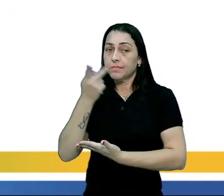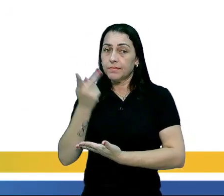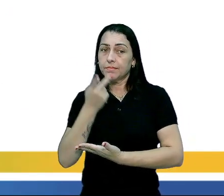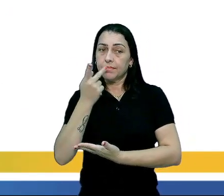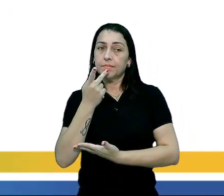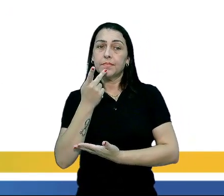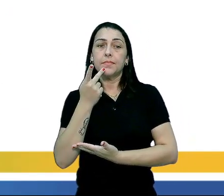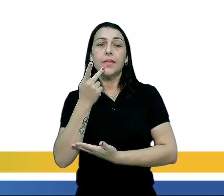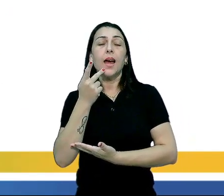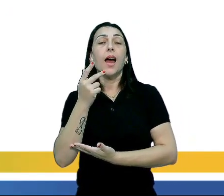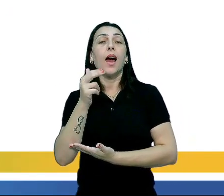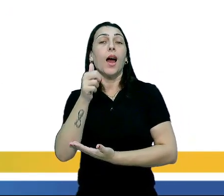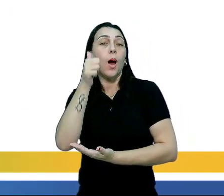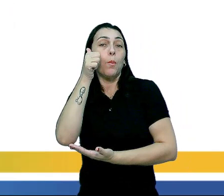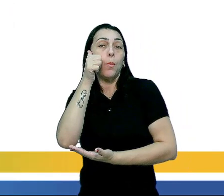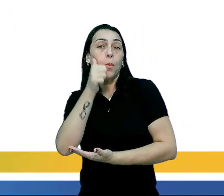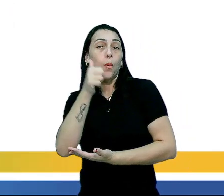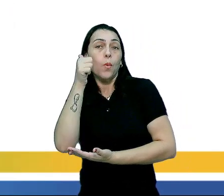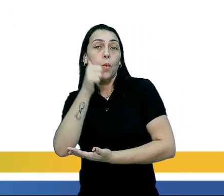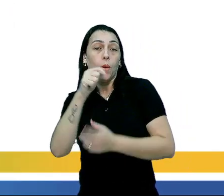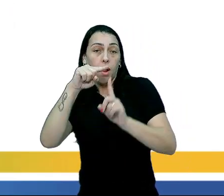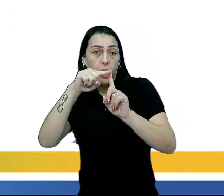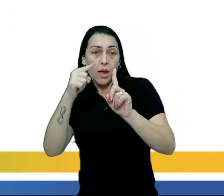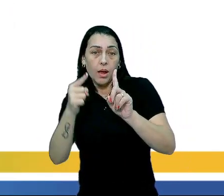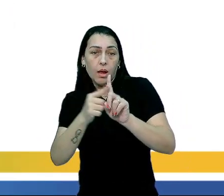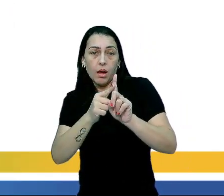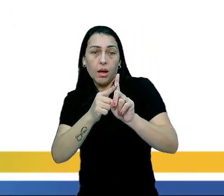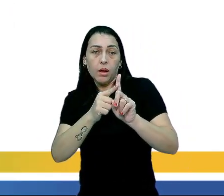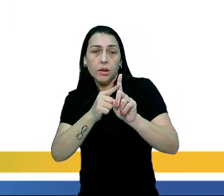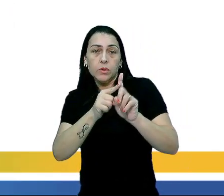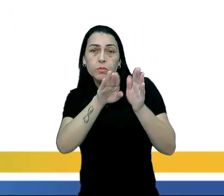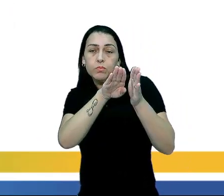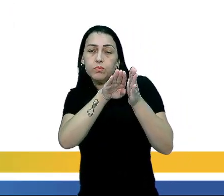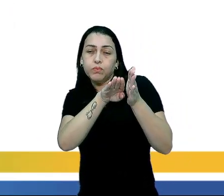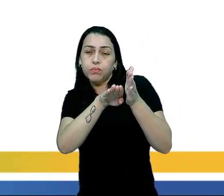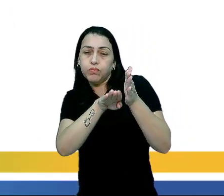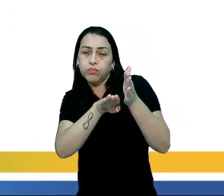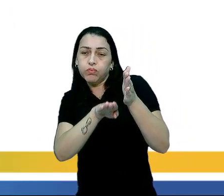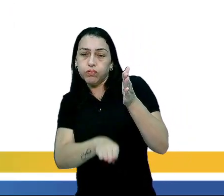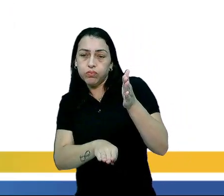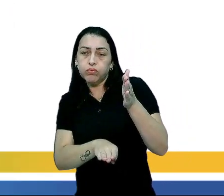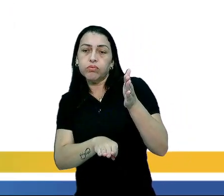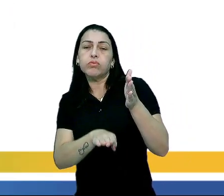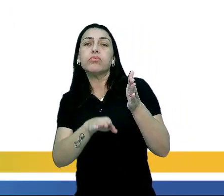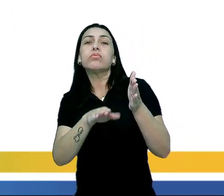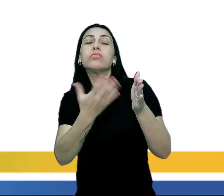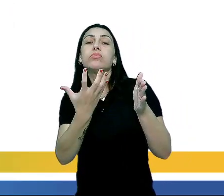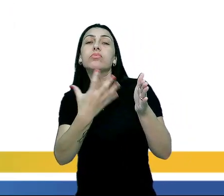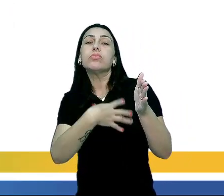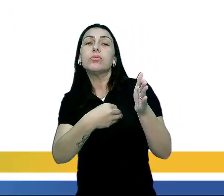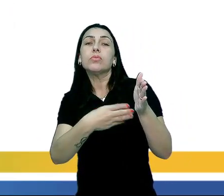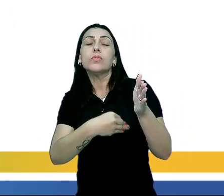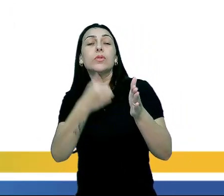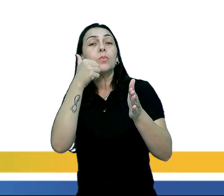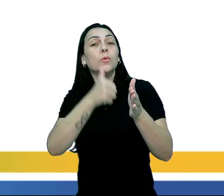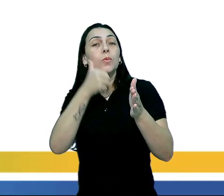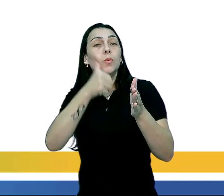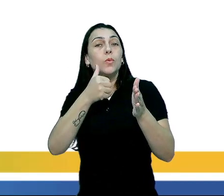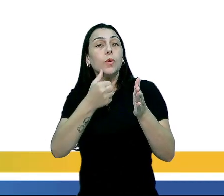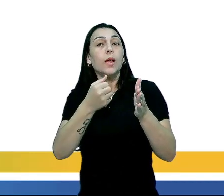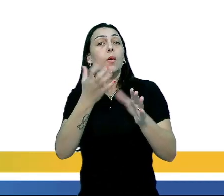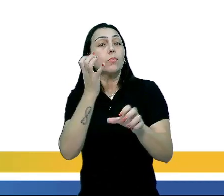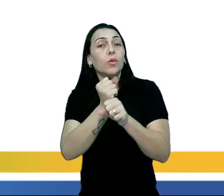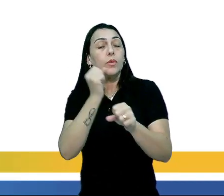a fecundidade brasileira despencou em total de filhos por mulher. Logo, a